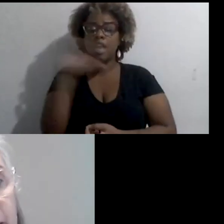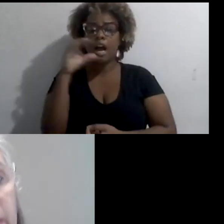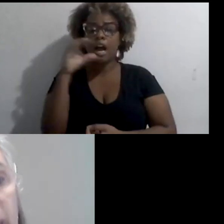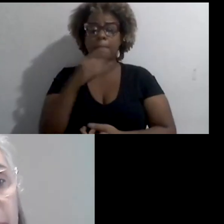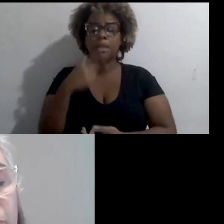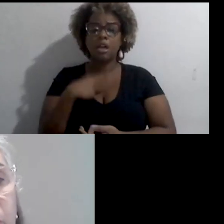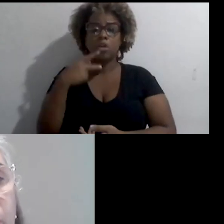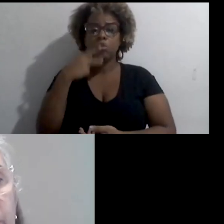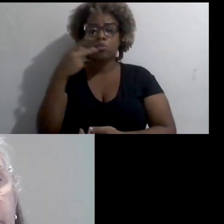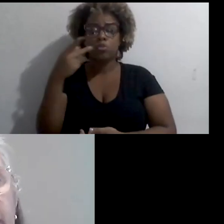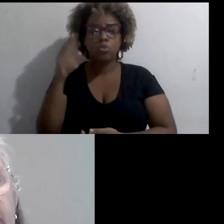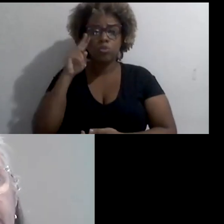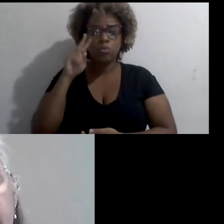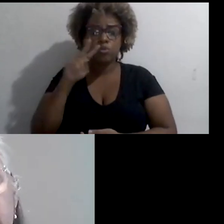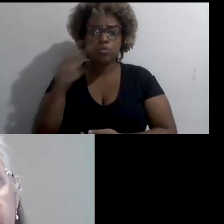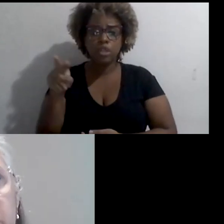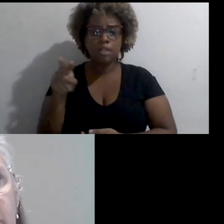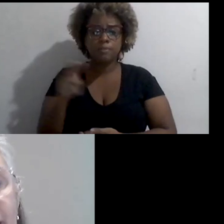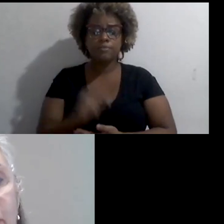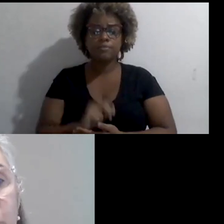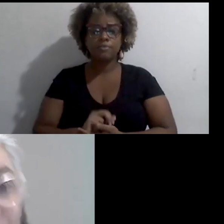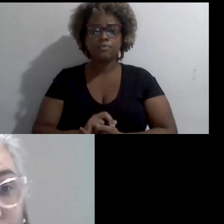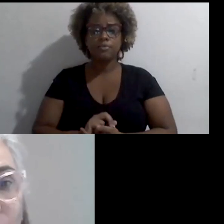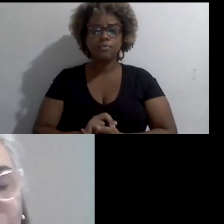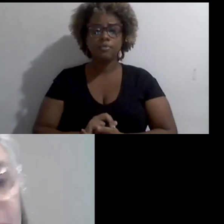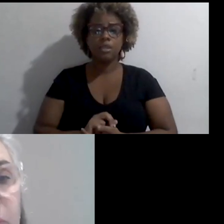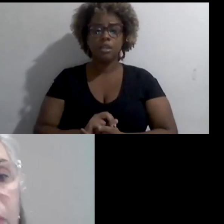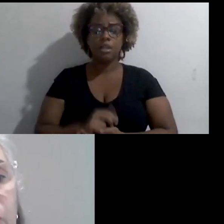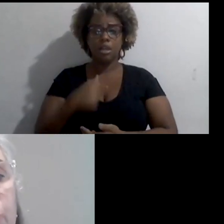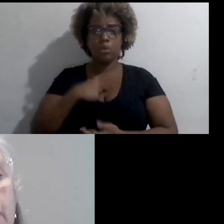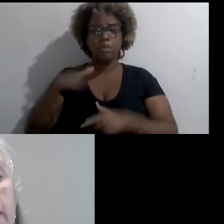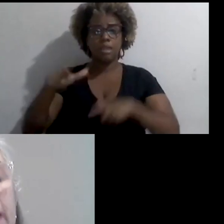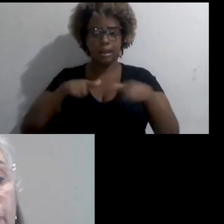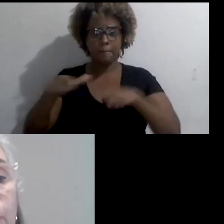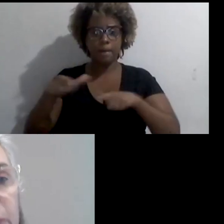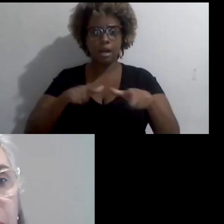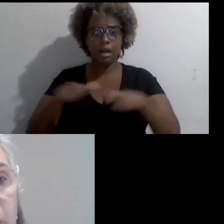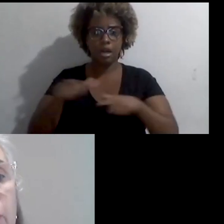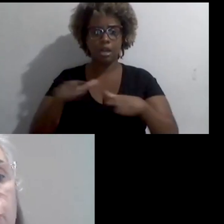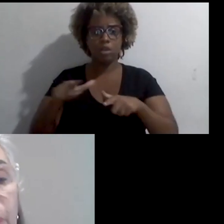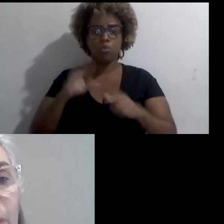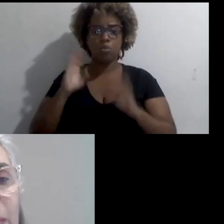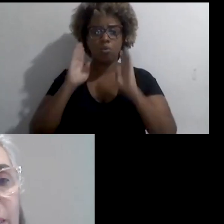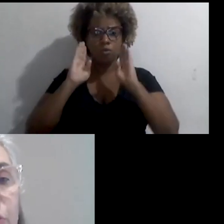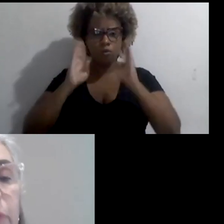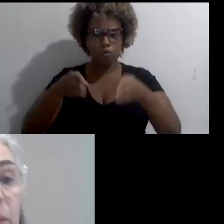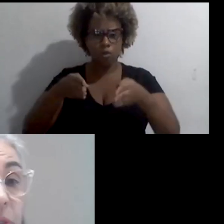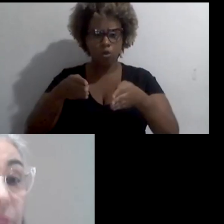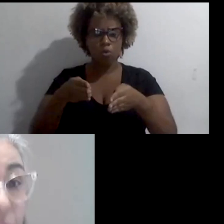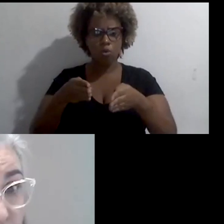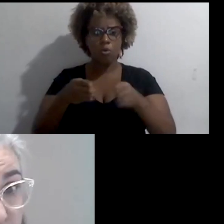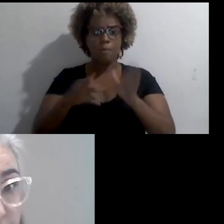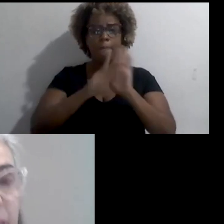projeto também, que é muito... eu trabalho muito com afinco hoje, que é a promoção de uma programação de